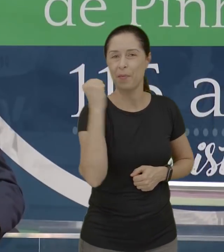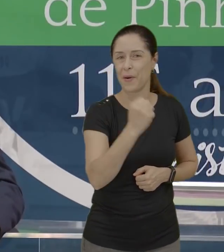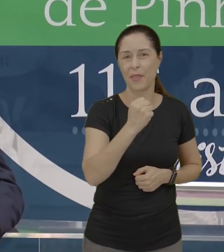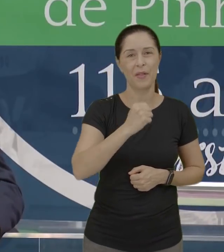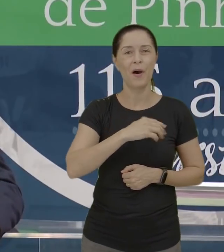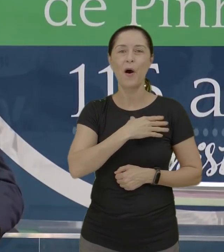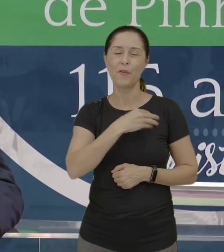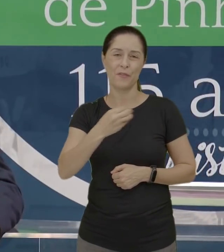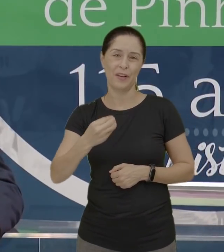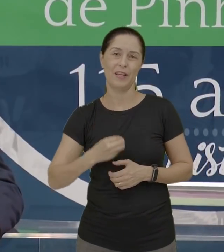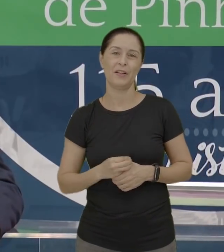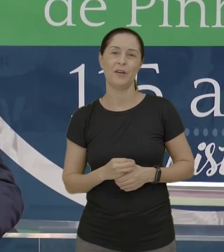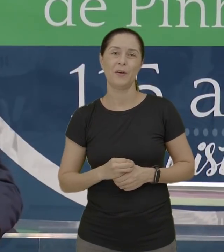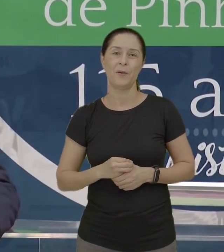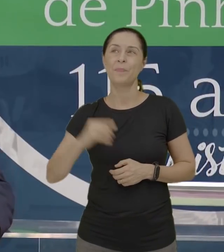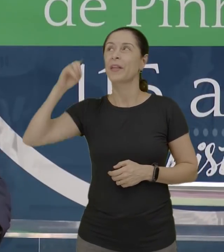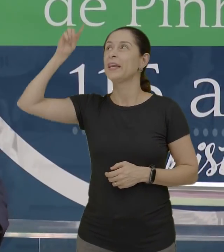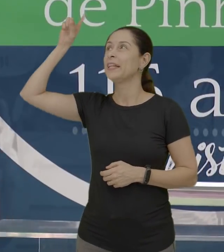mesmo.